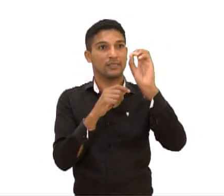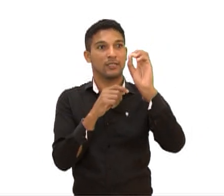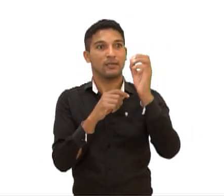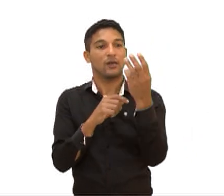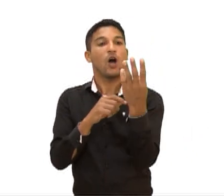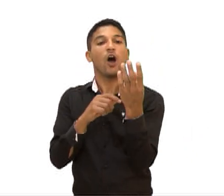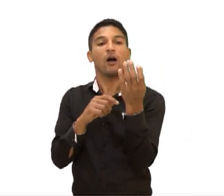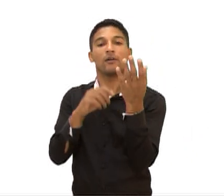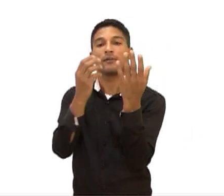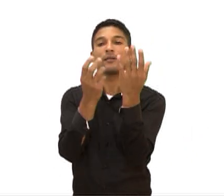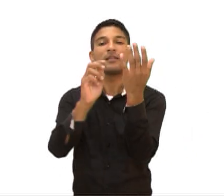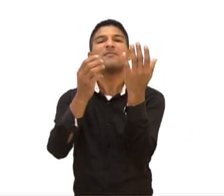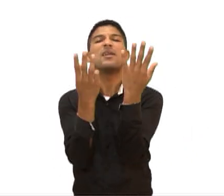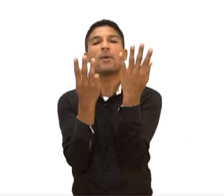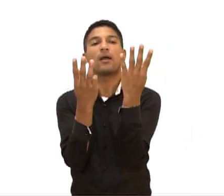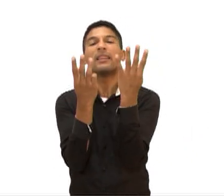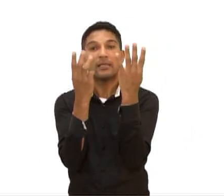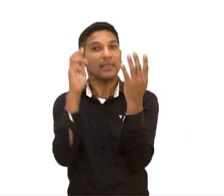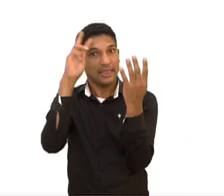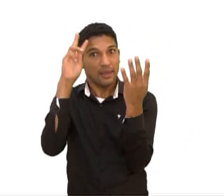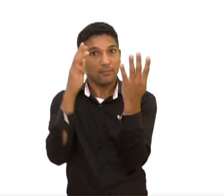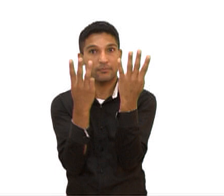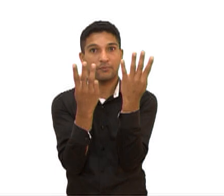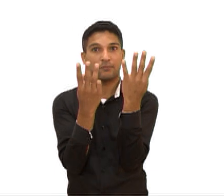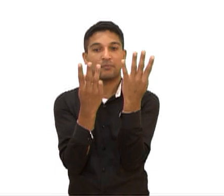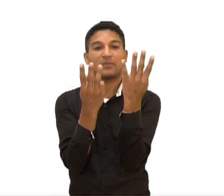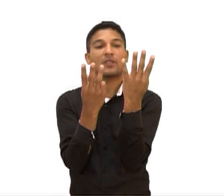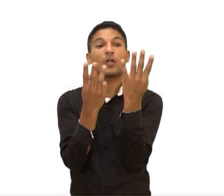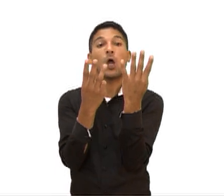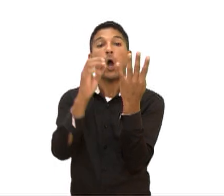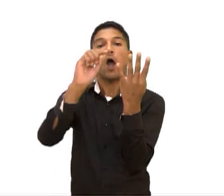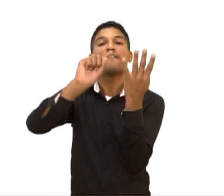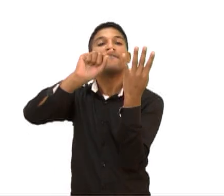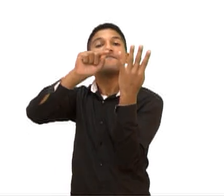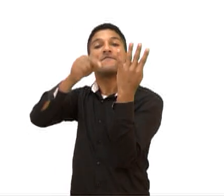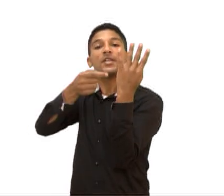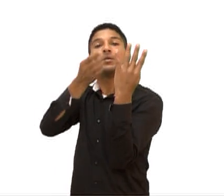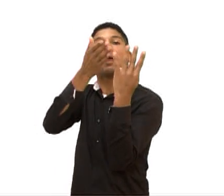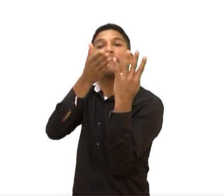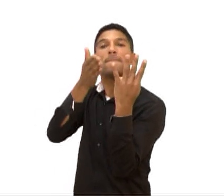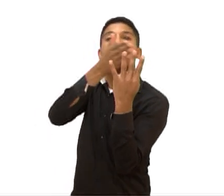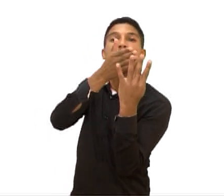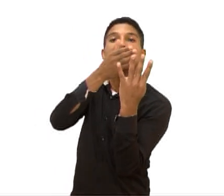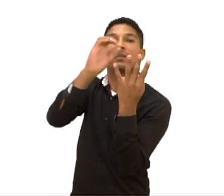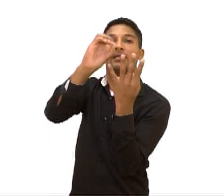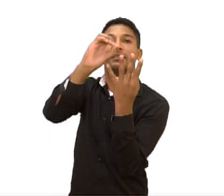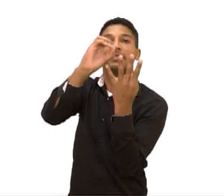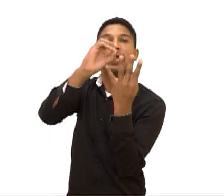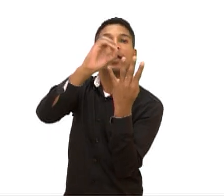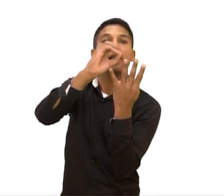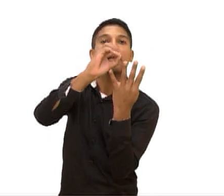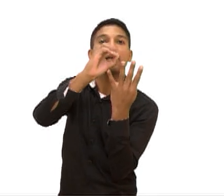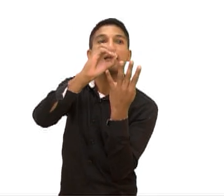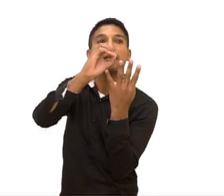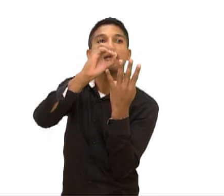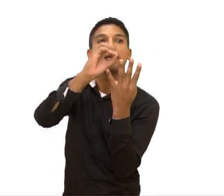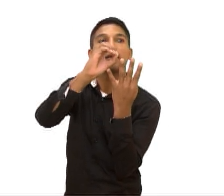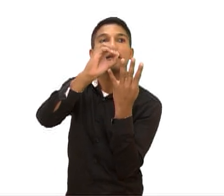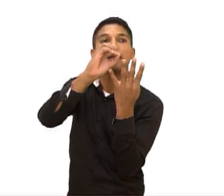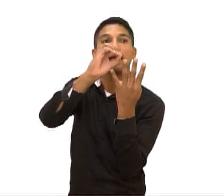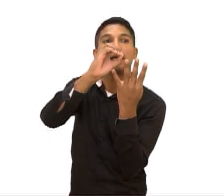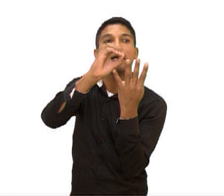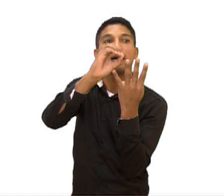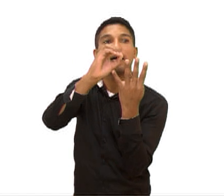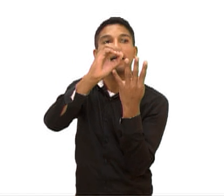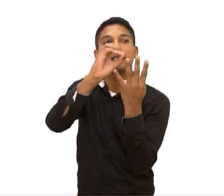está antes da vírgula, está na parte inteira. Então, está onde? Na unidade, certo? E o